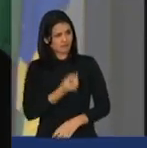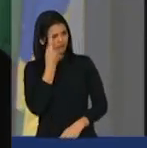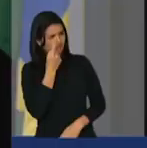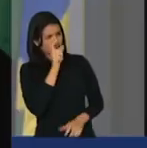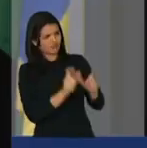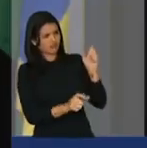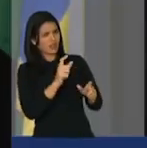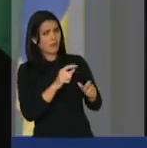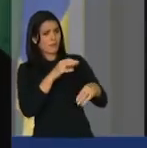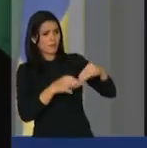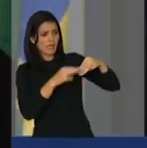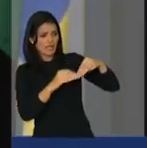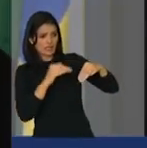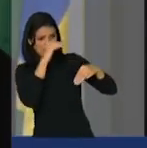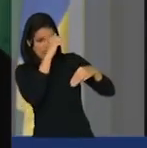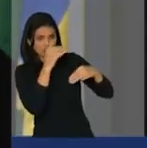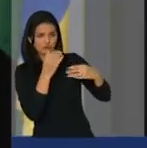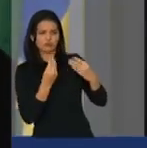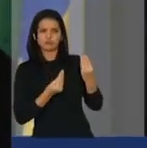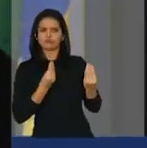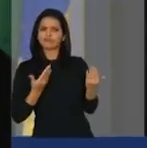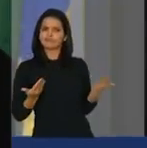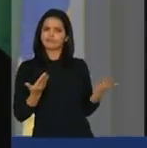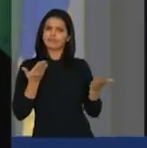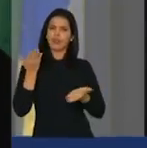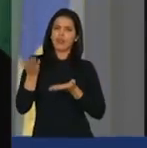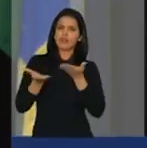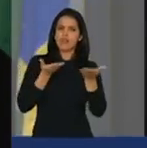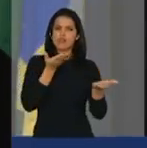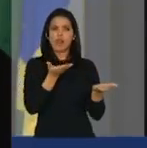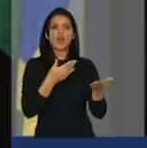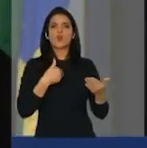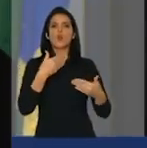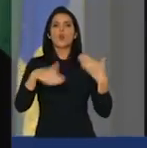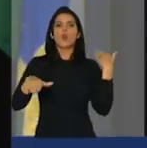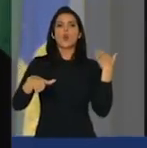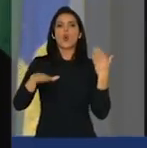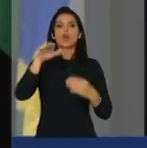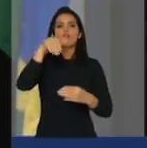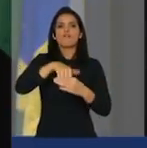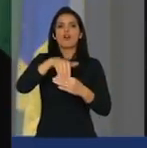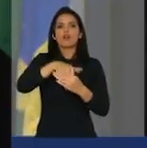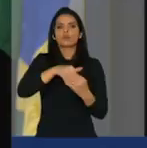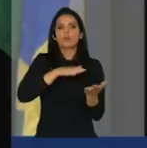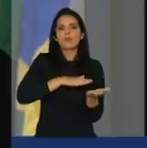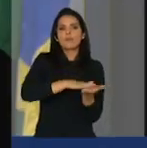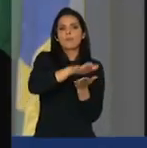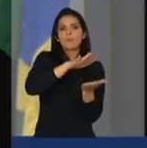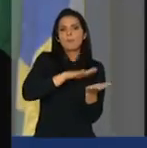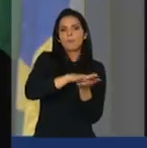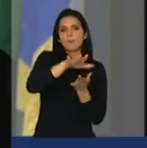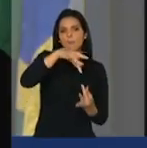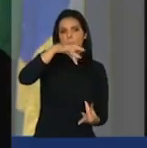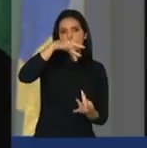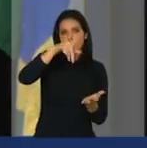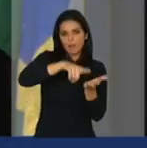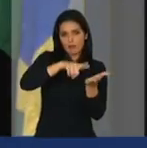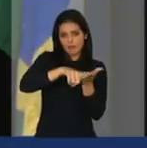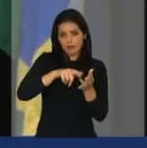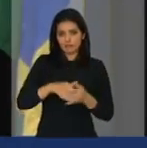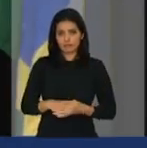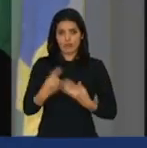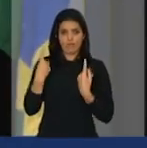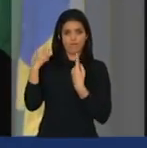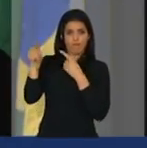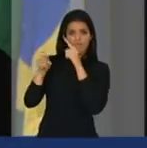ministros e está fazendo esse movimento contra o voto impresso e mais do que isso Estou atacando a figura do Presidente da